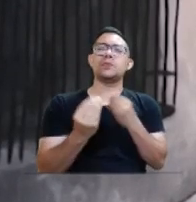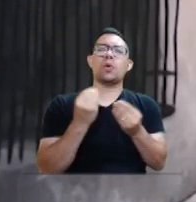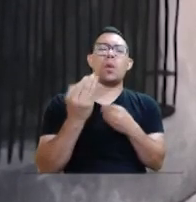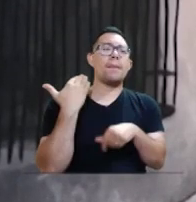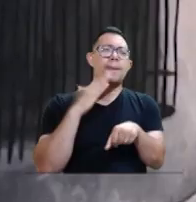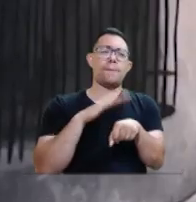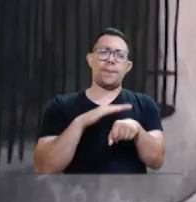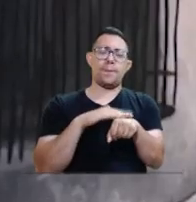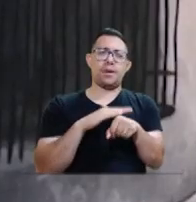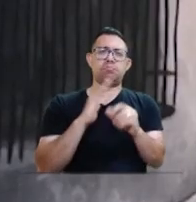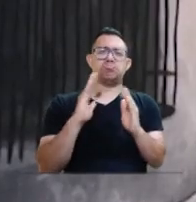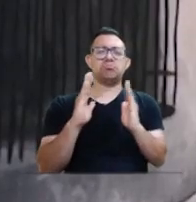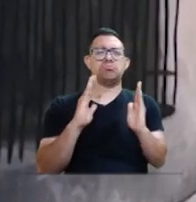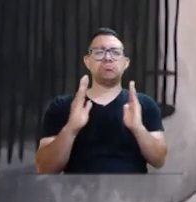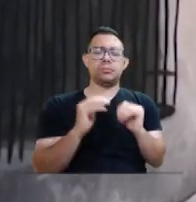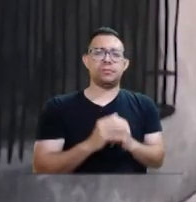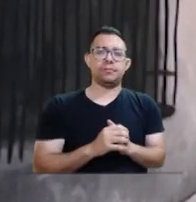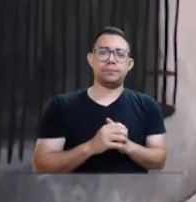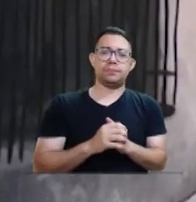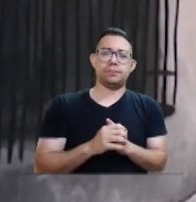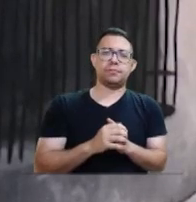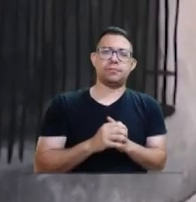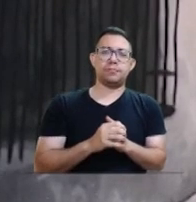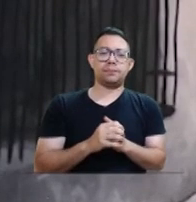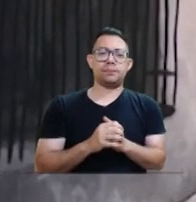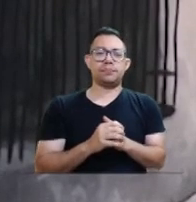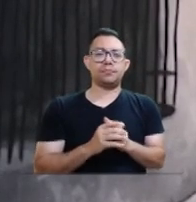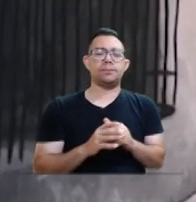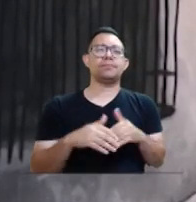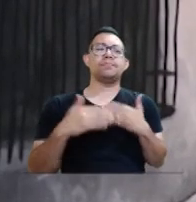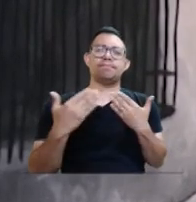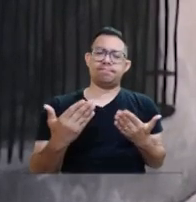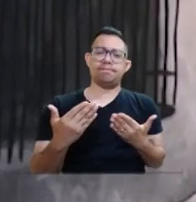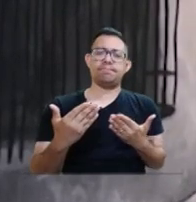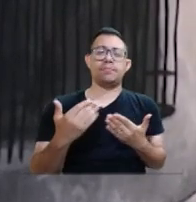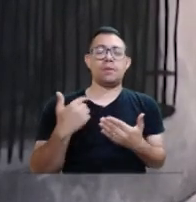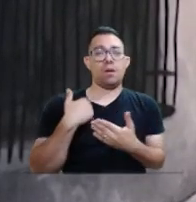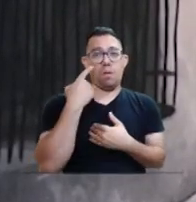você acha que a gramofone atendeu naquele momento?